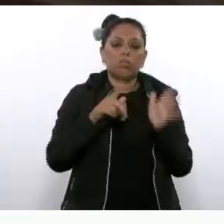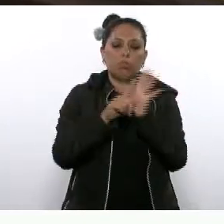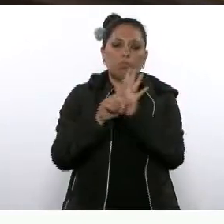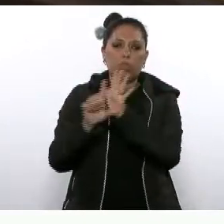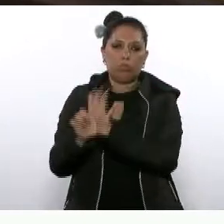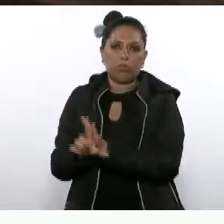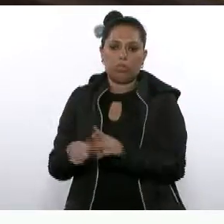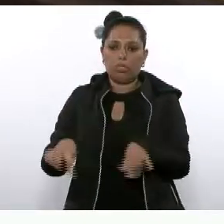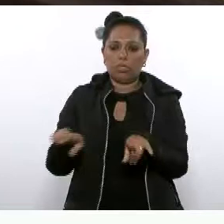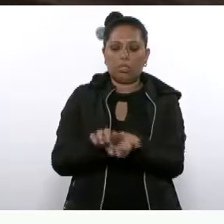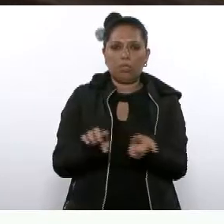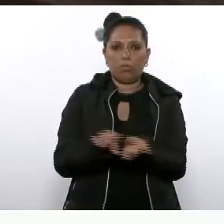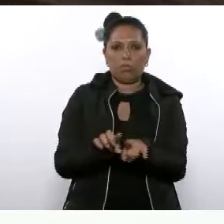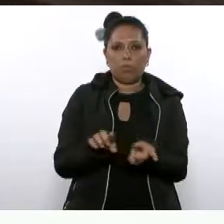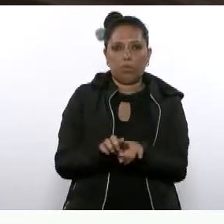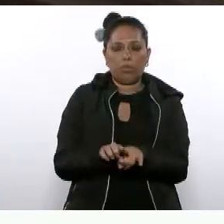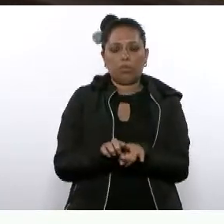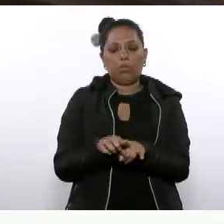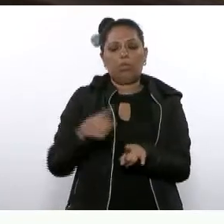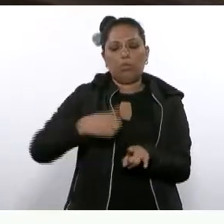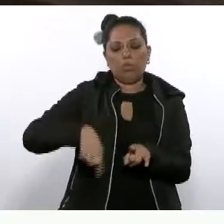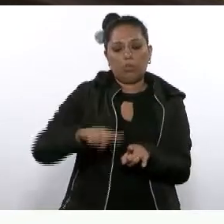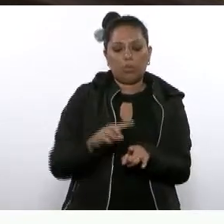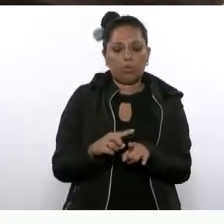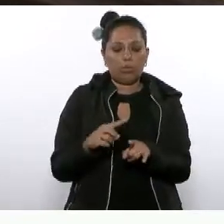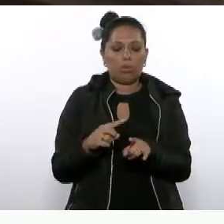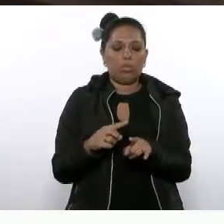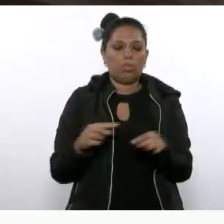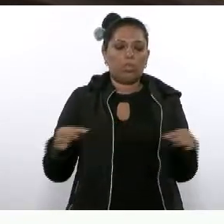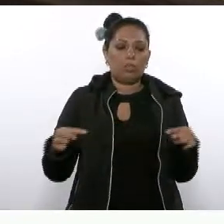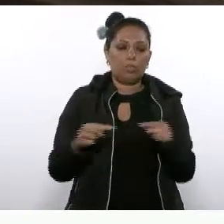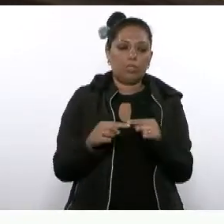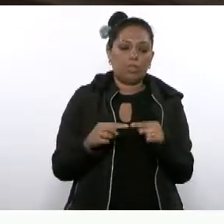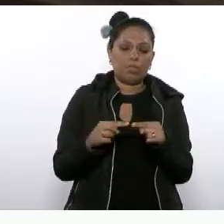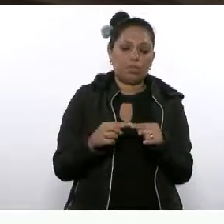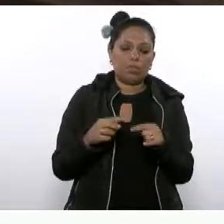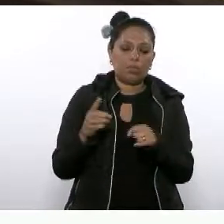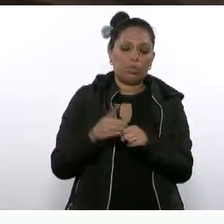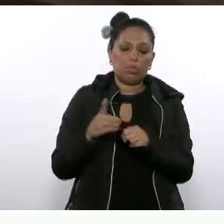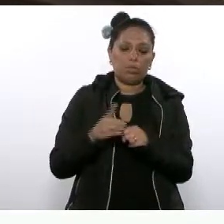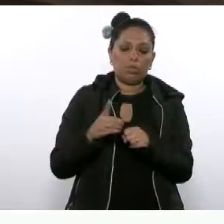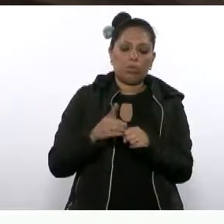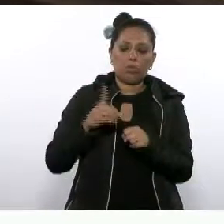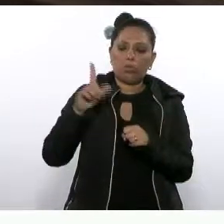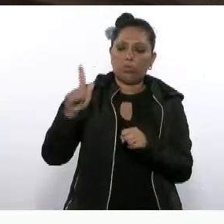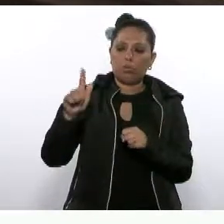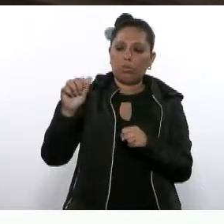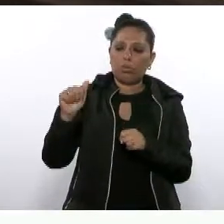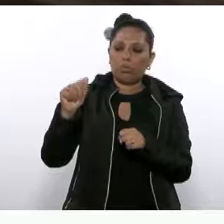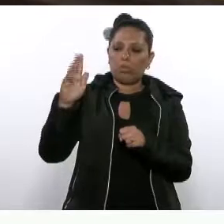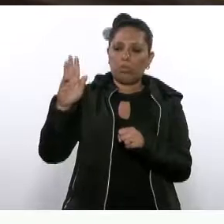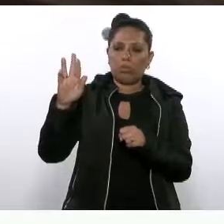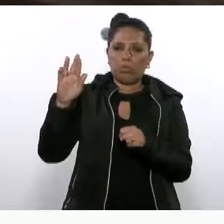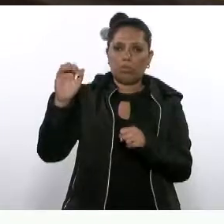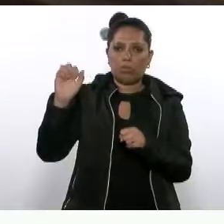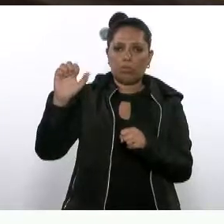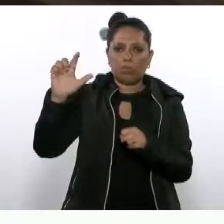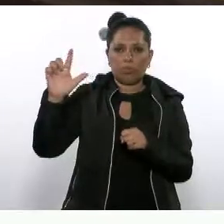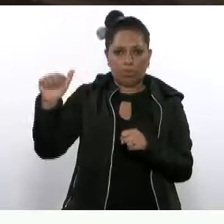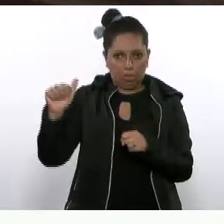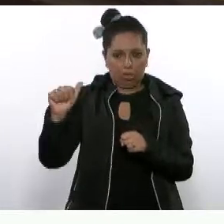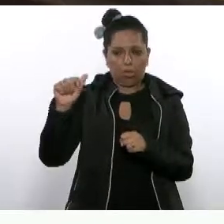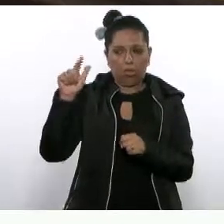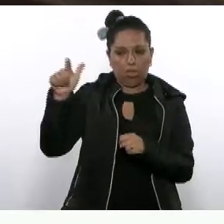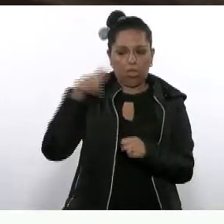lei também que foi fruto da oitiva da doutora Gabriela, diretora do Instituto Médico Legal, que ela